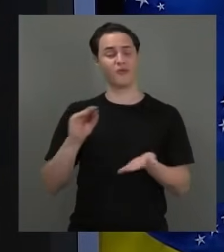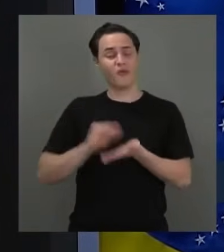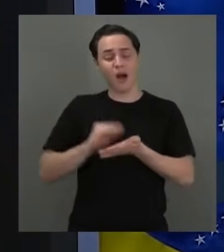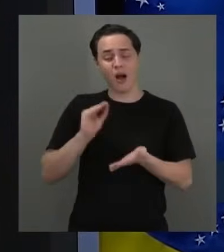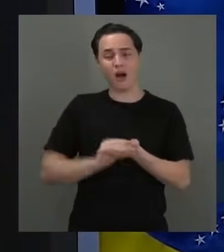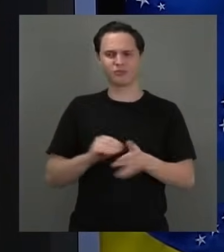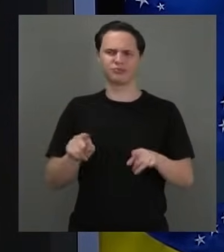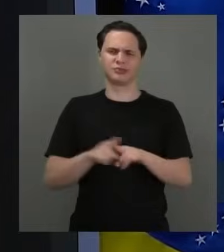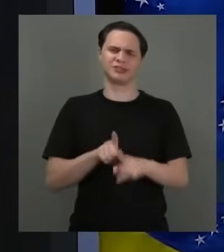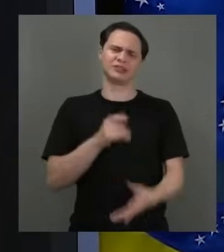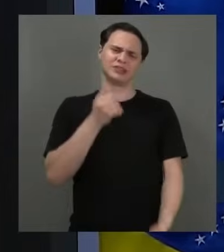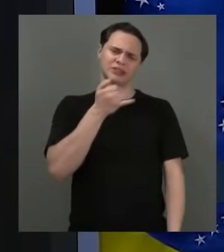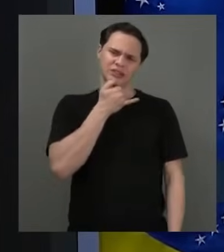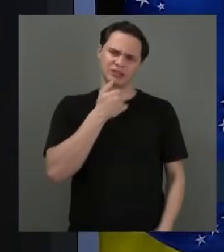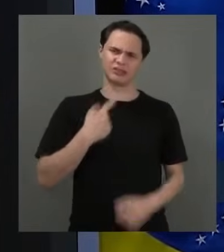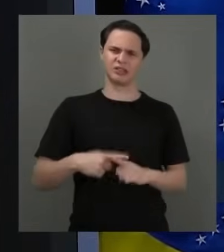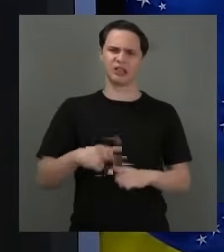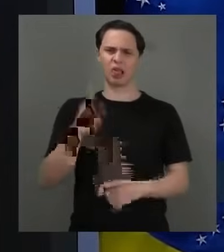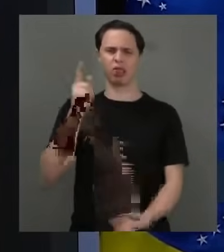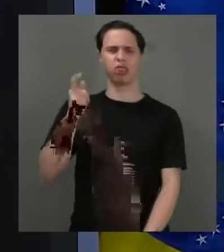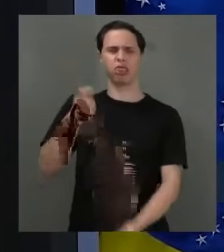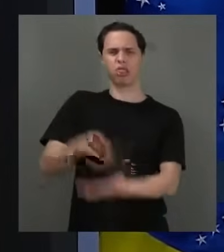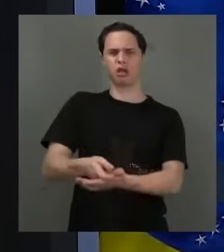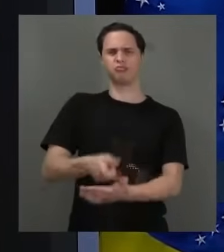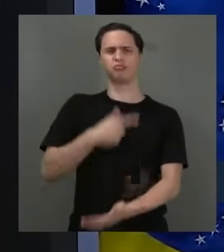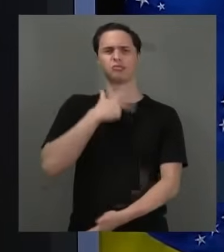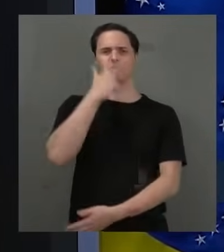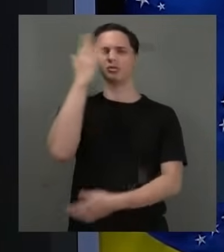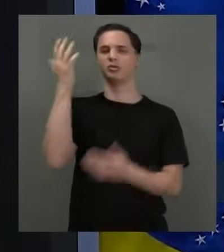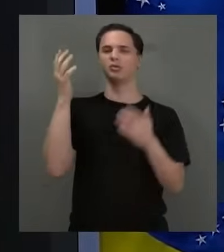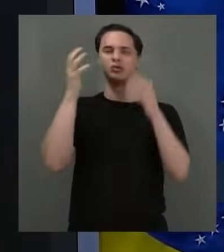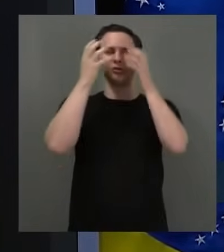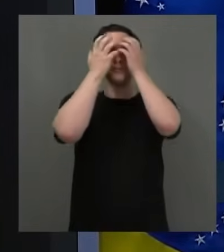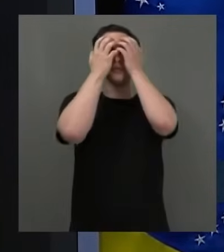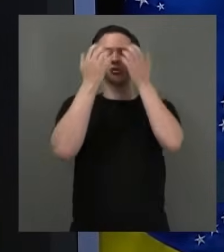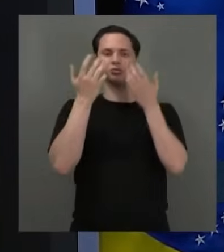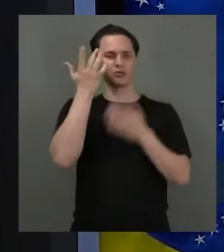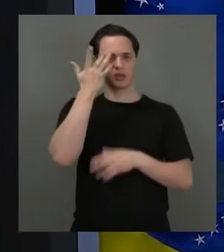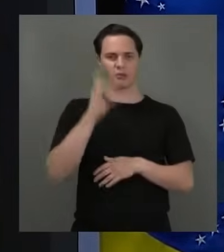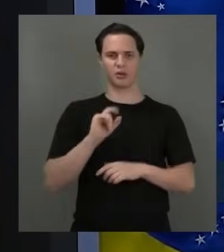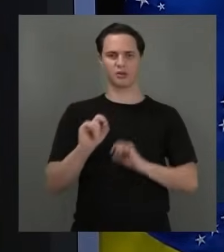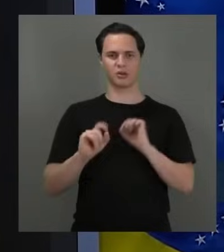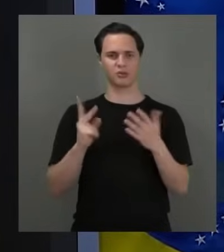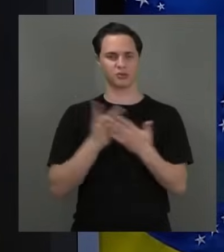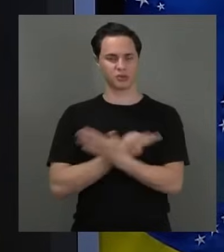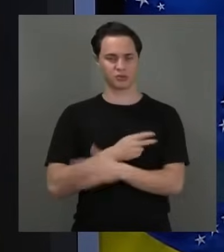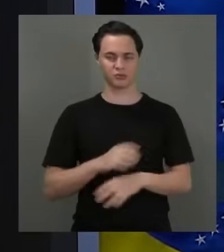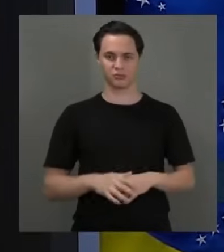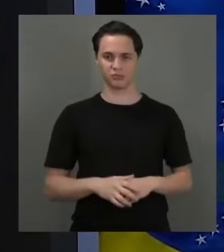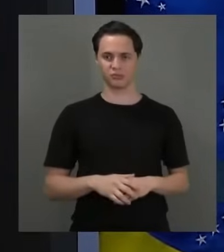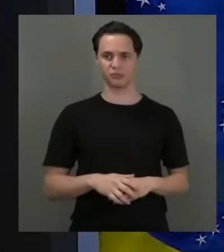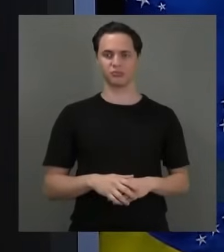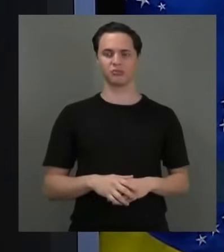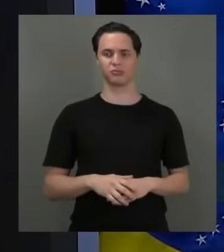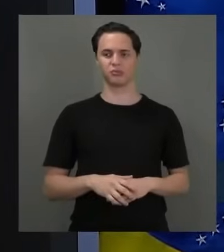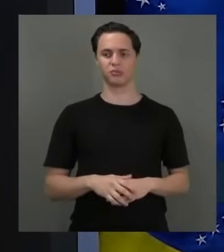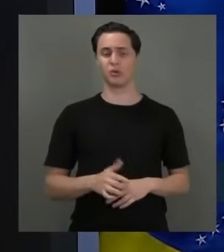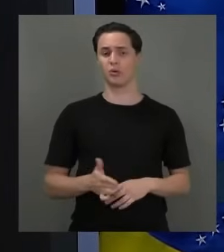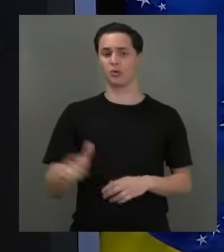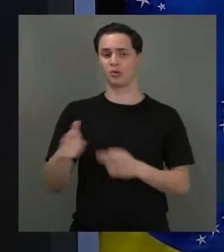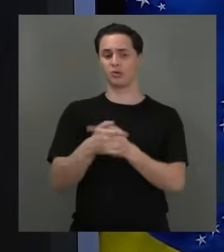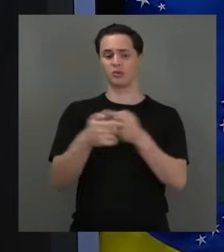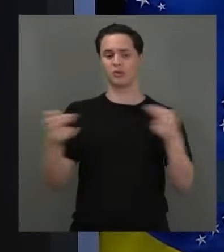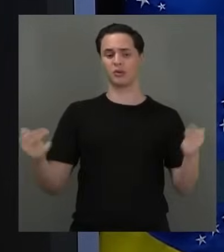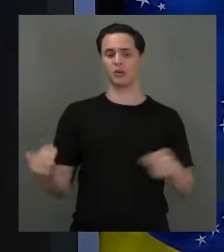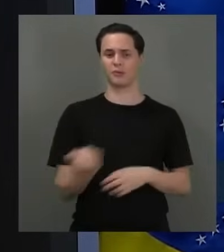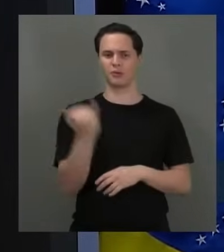isso é triste, porque você vai tomar uma decisão mais à escura, às escuras. Outro ponto importante é que se